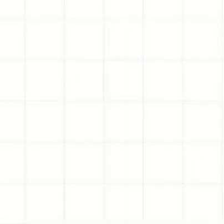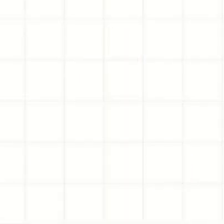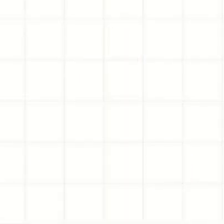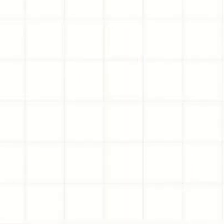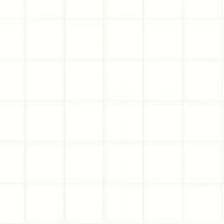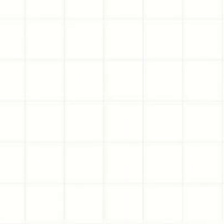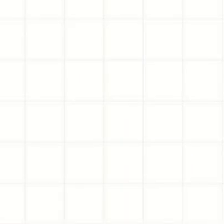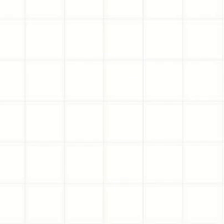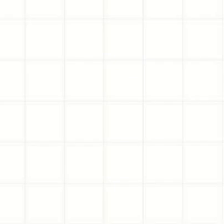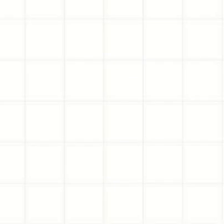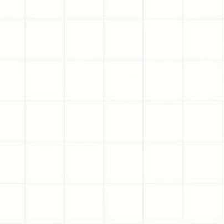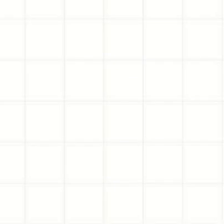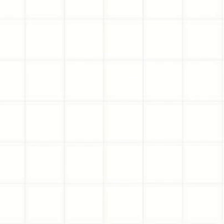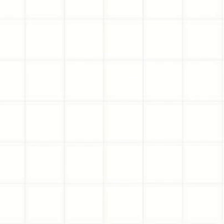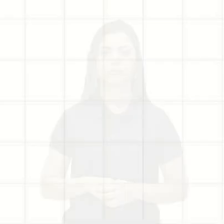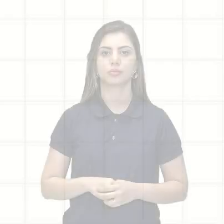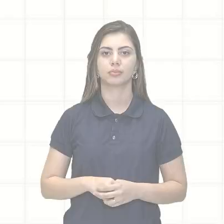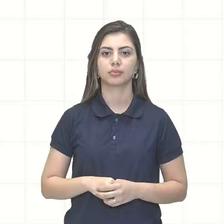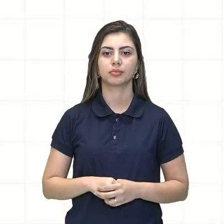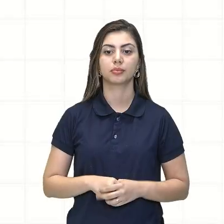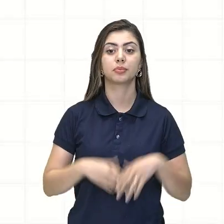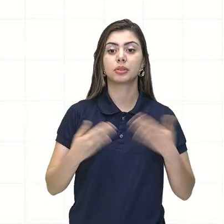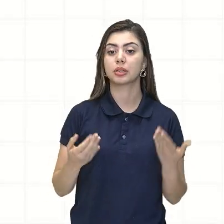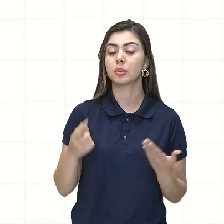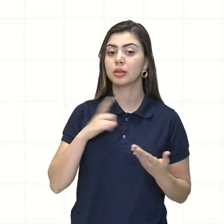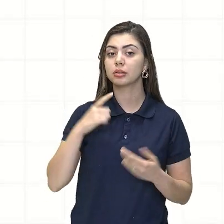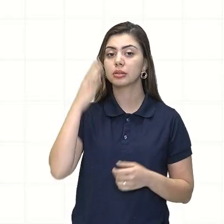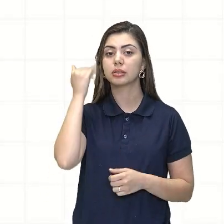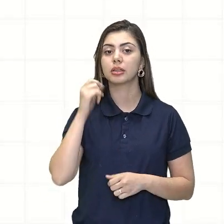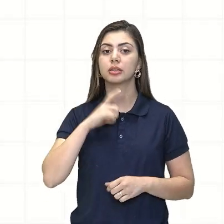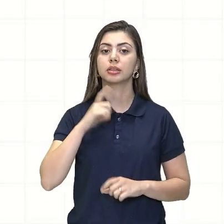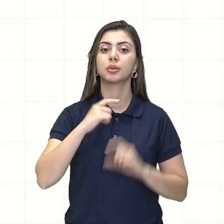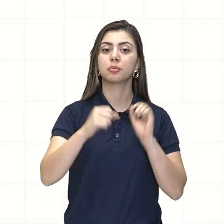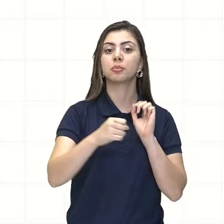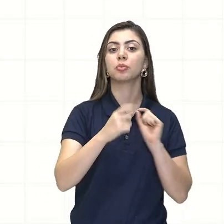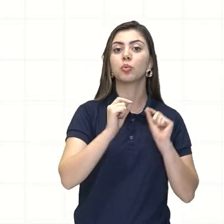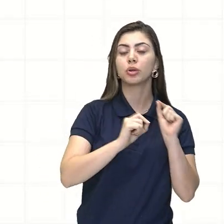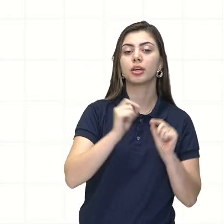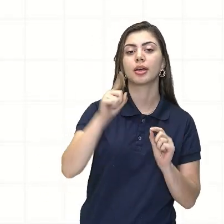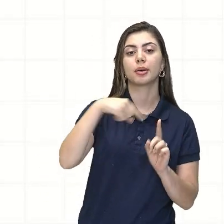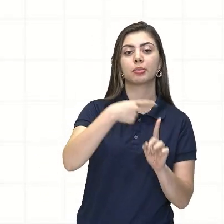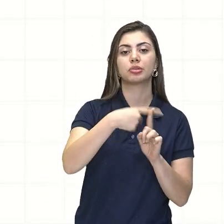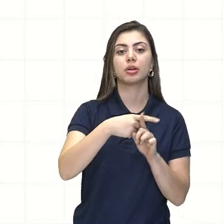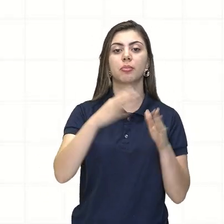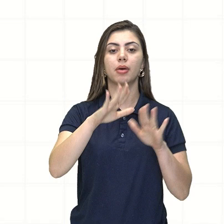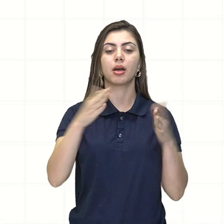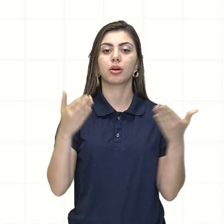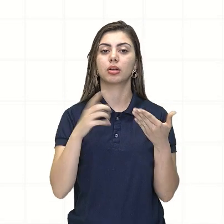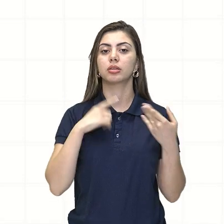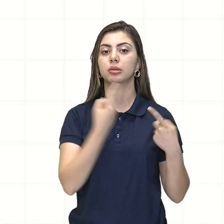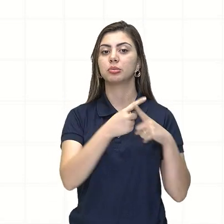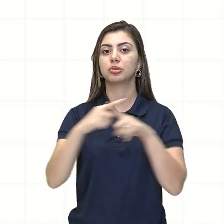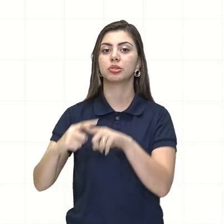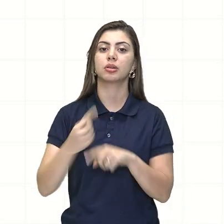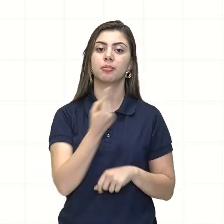positivo, eu vou separar meu menuzinho aqui e vou multiplicar somente os meus números. Então, 1000 vezes 1,